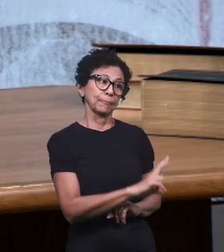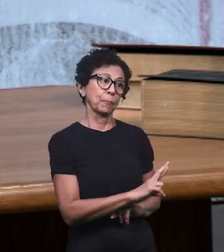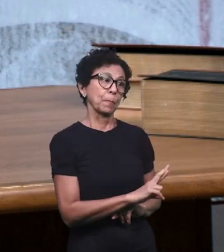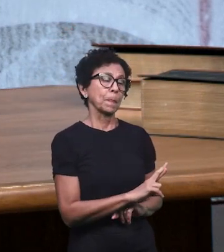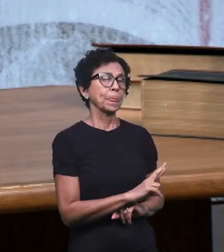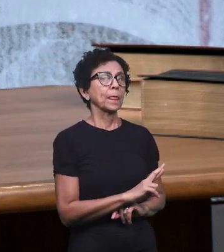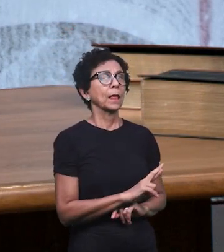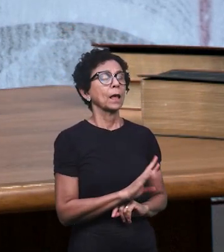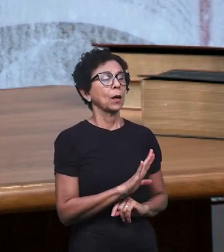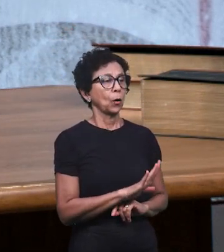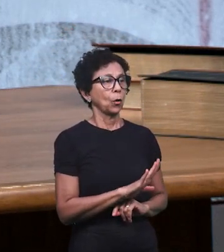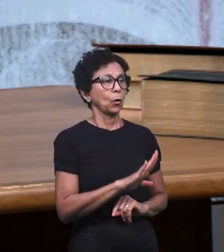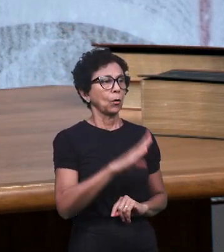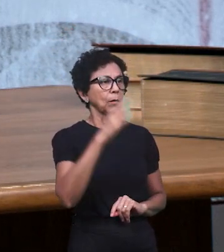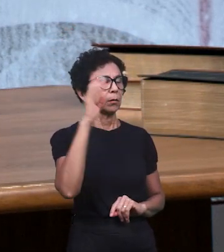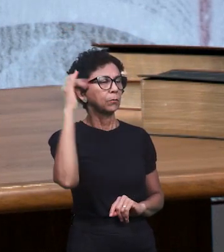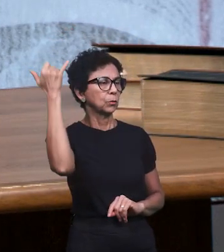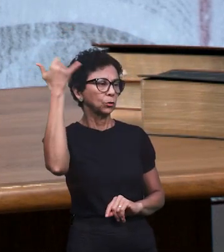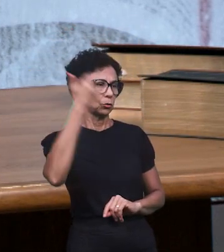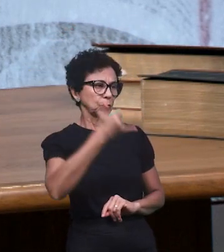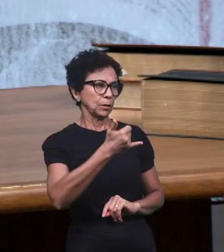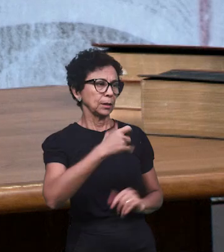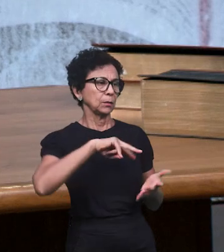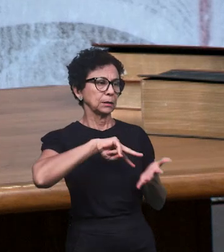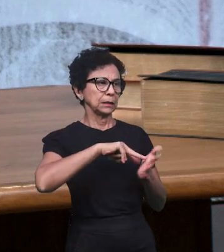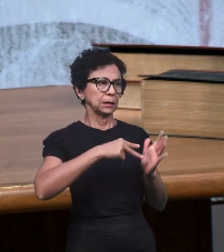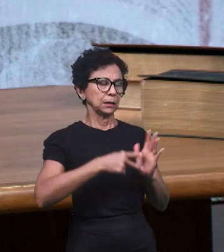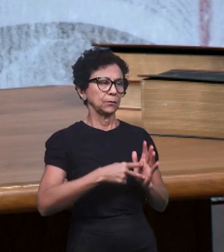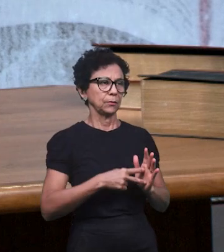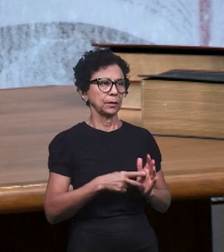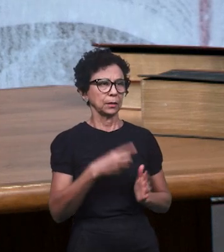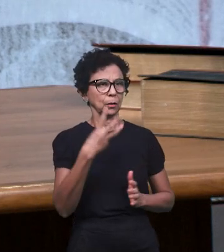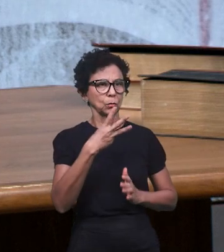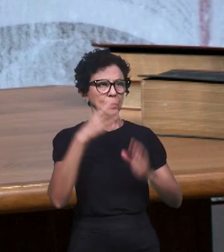sua interpretação. Os 3 cestos